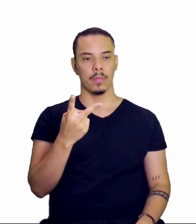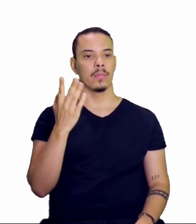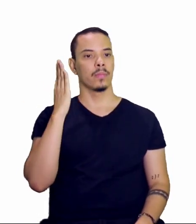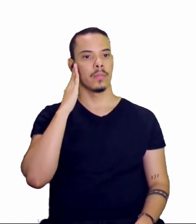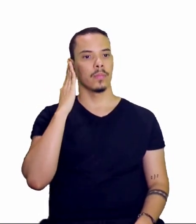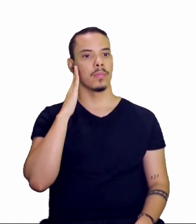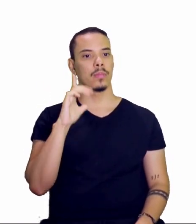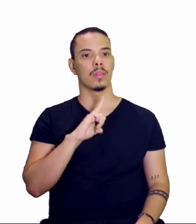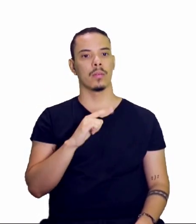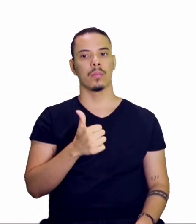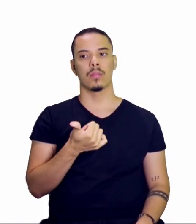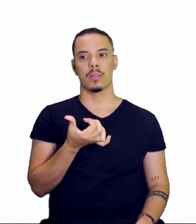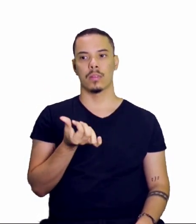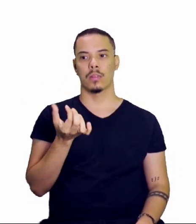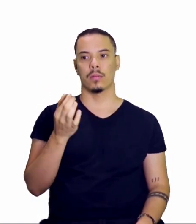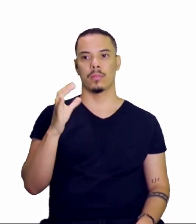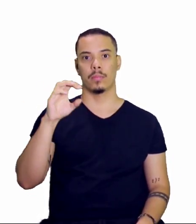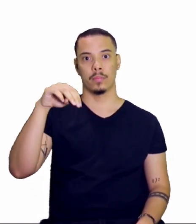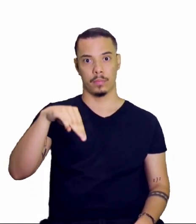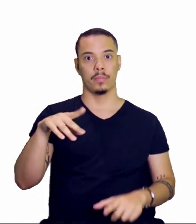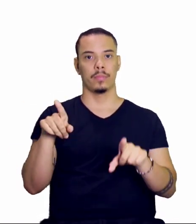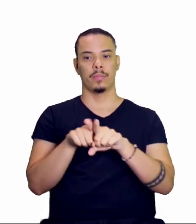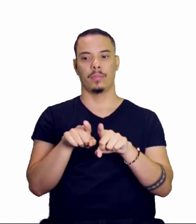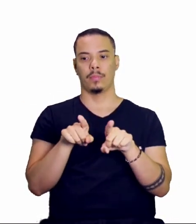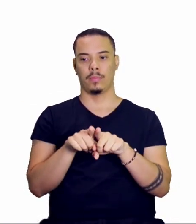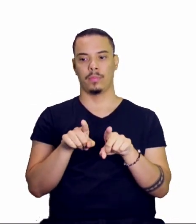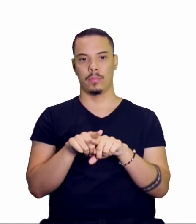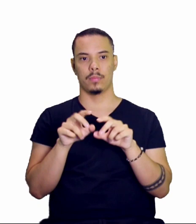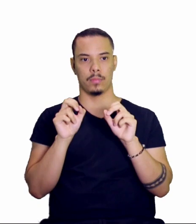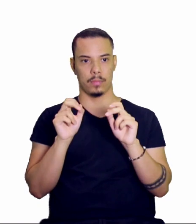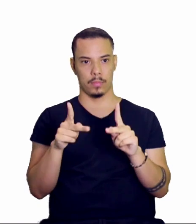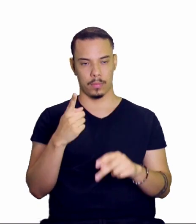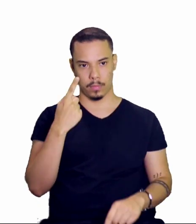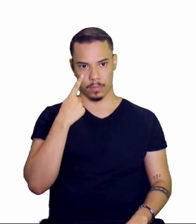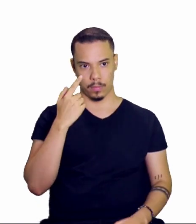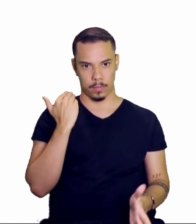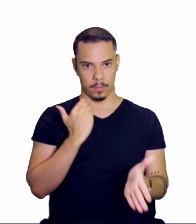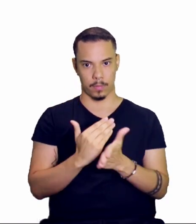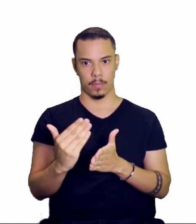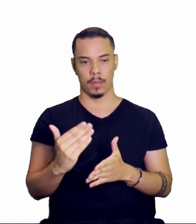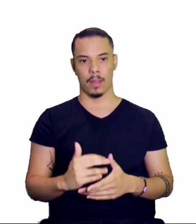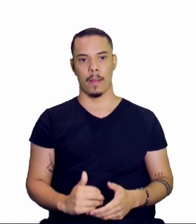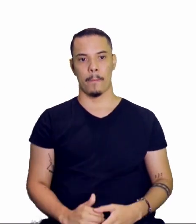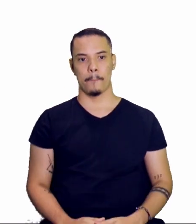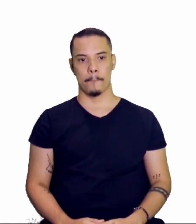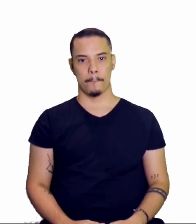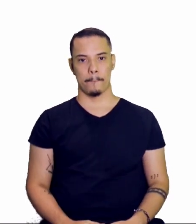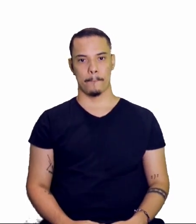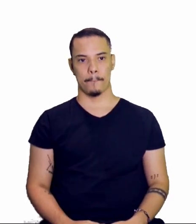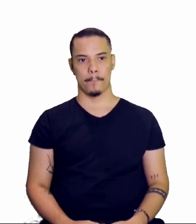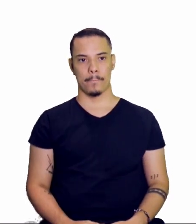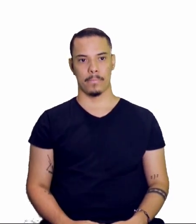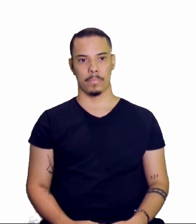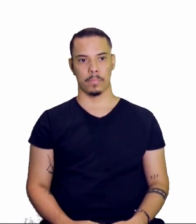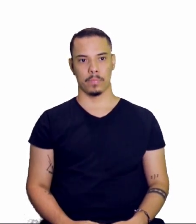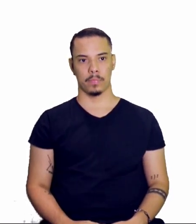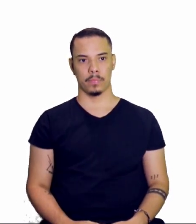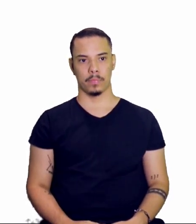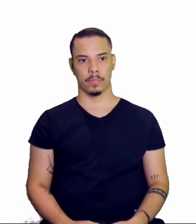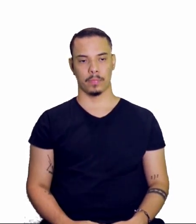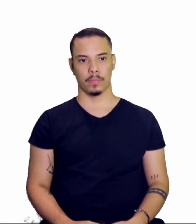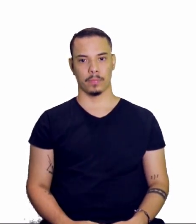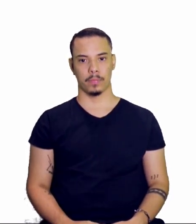e 160 centímetros em metros também, ok? Vamos começar, olha só. O primeiro A, né? Por ordem aí do que